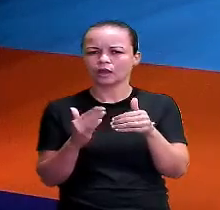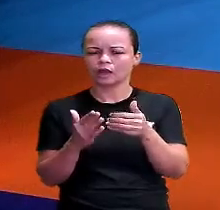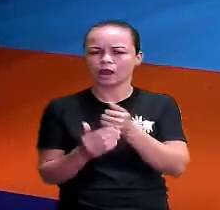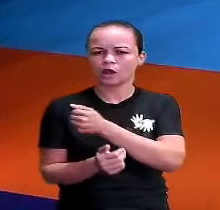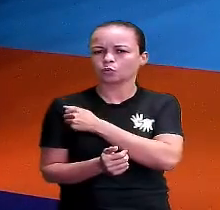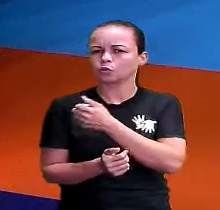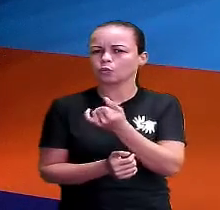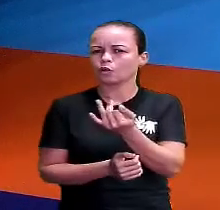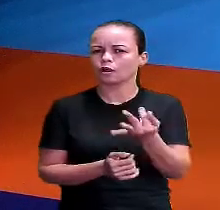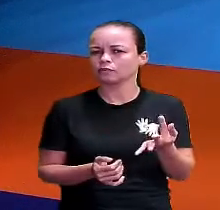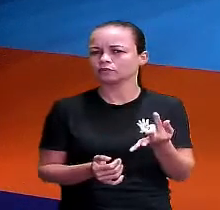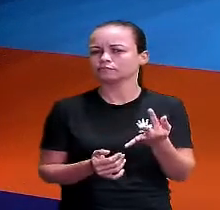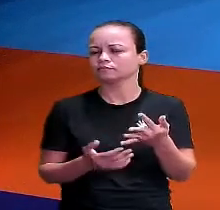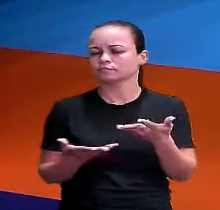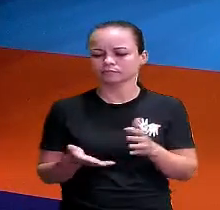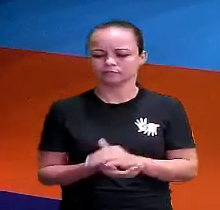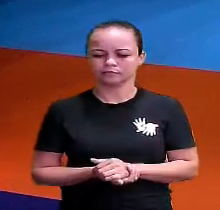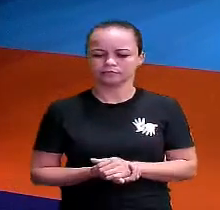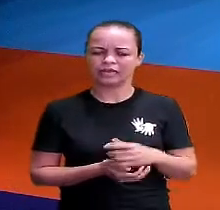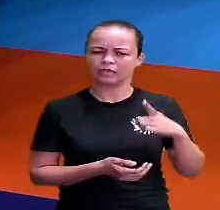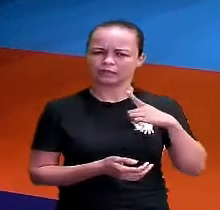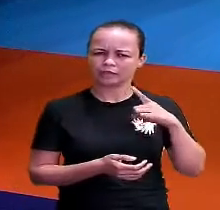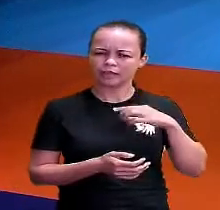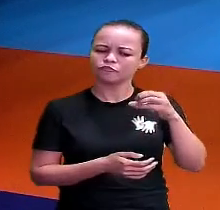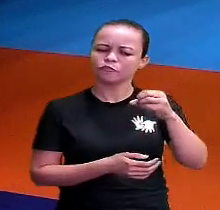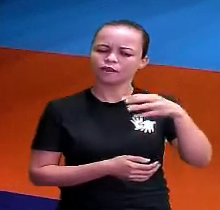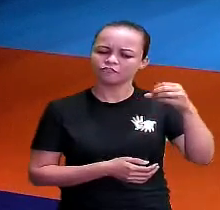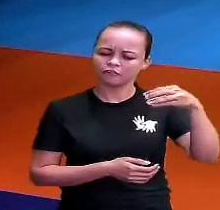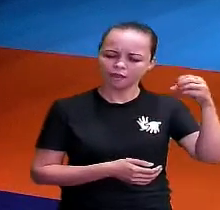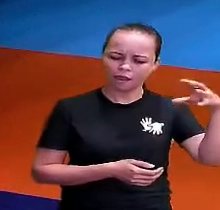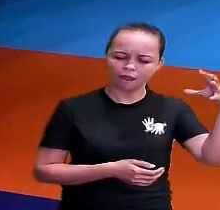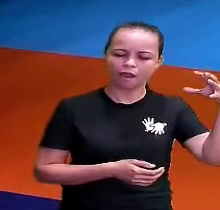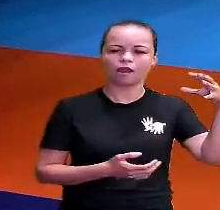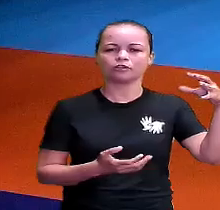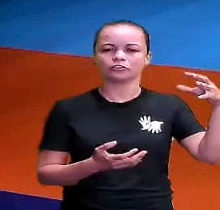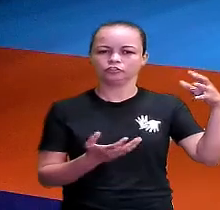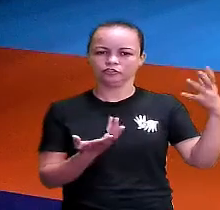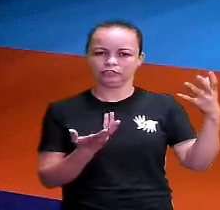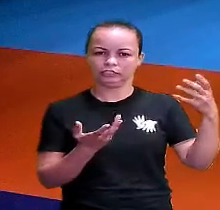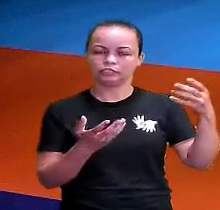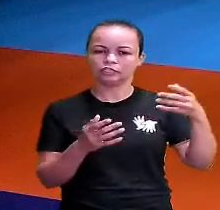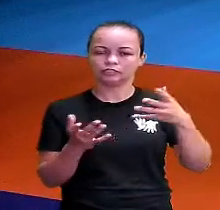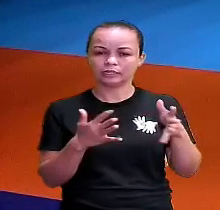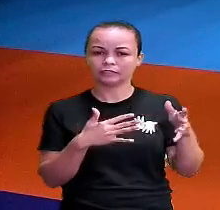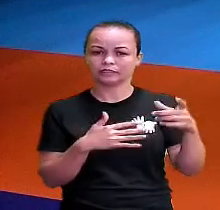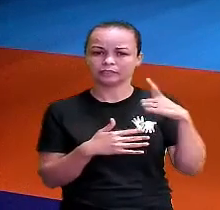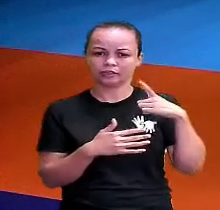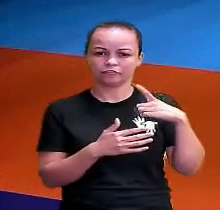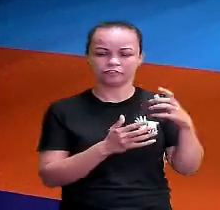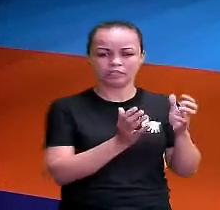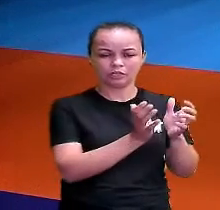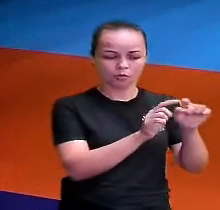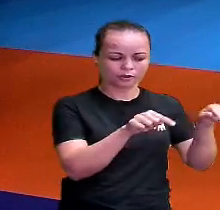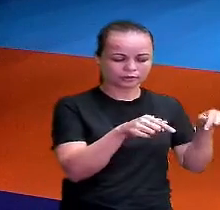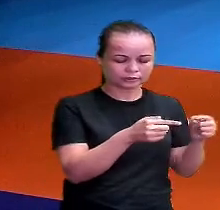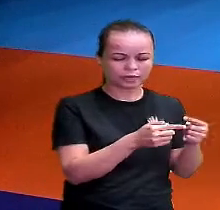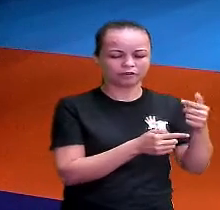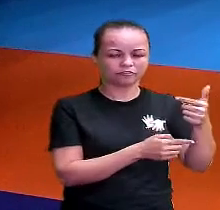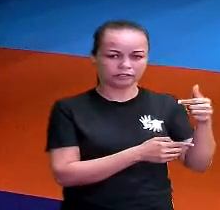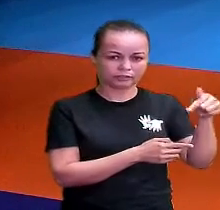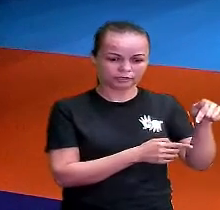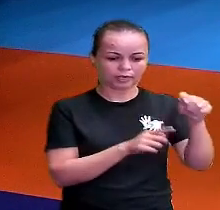uma viagem, né? Uma excursão, uma viagem, e foram 2 turmas. Uma tinha 27 alunos, a